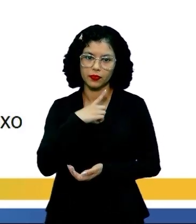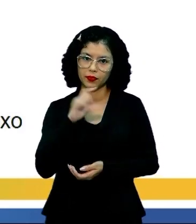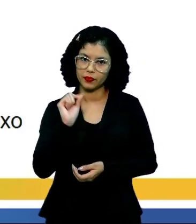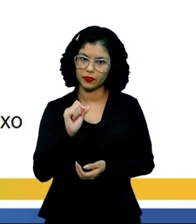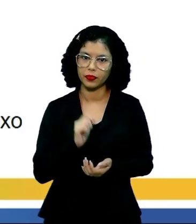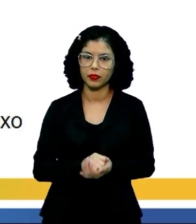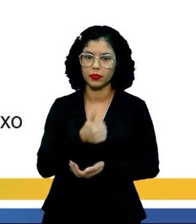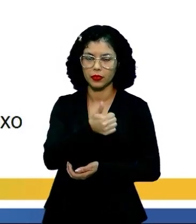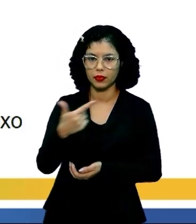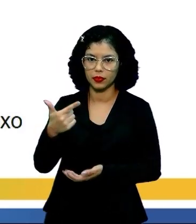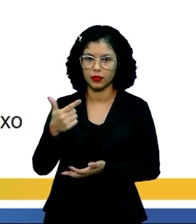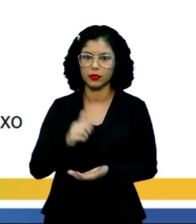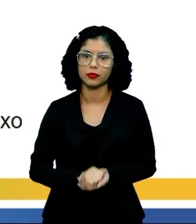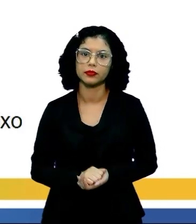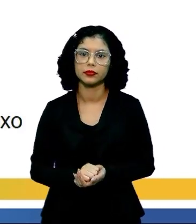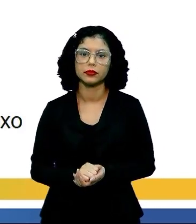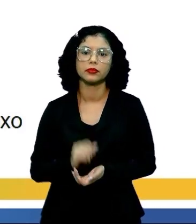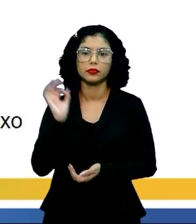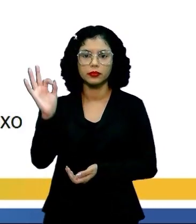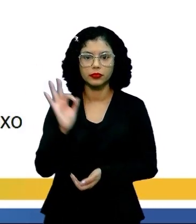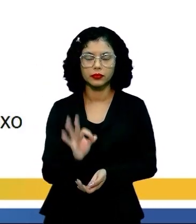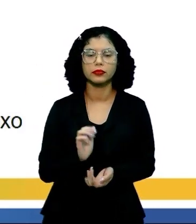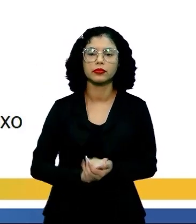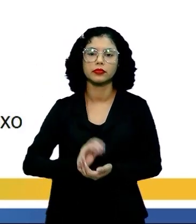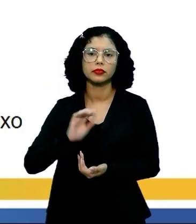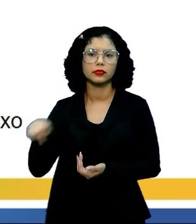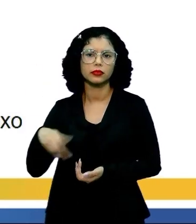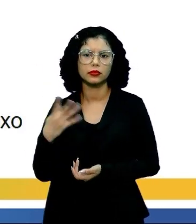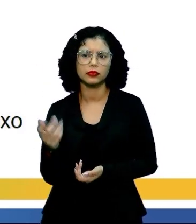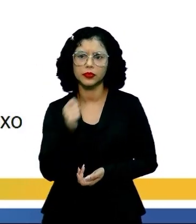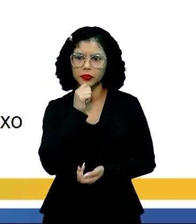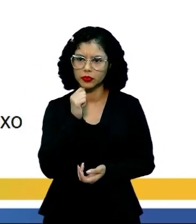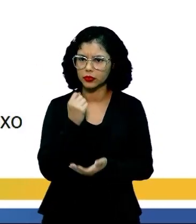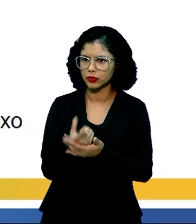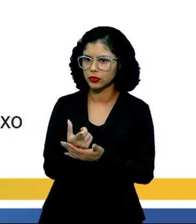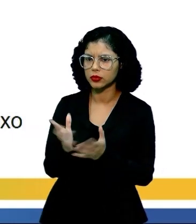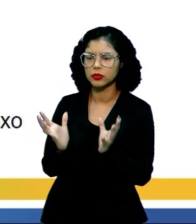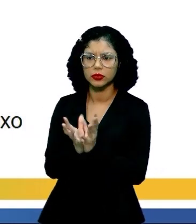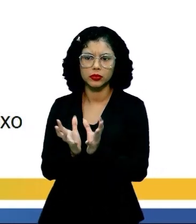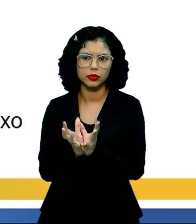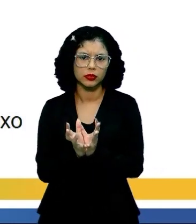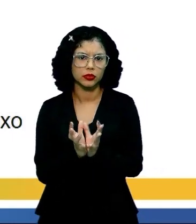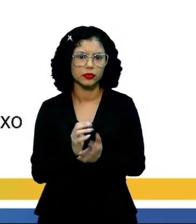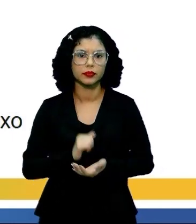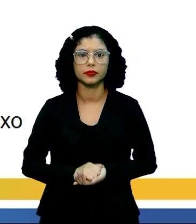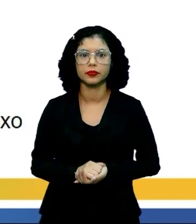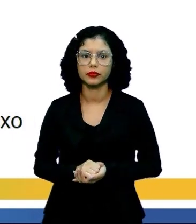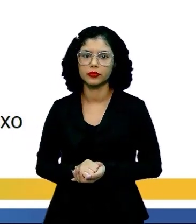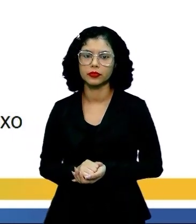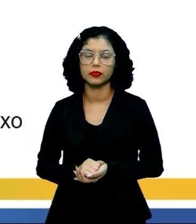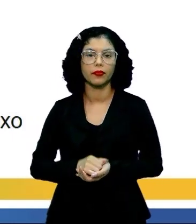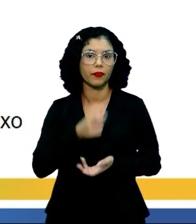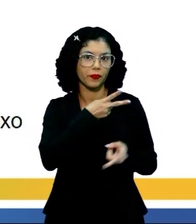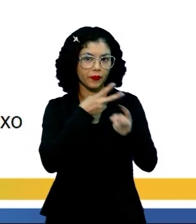um desconto de 12%. Quanto o cliente que decide comprar o equipamento pagará? Preste atenção, eu quero